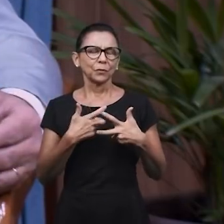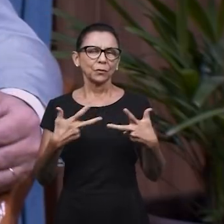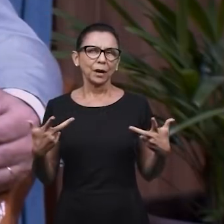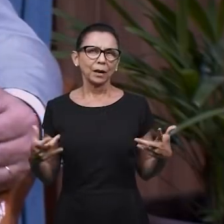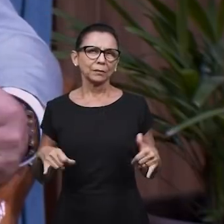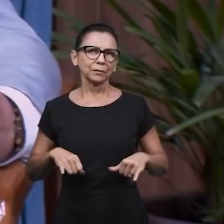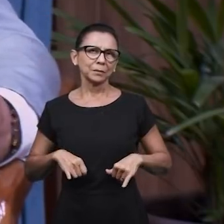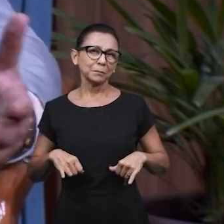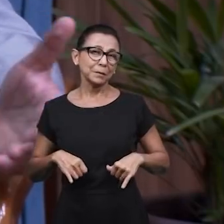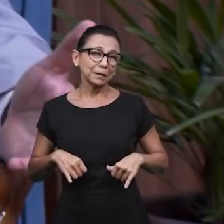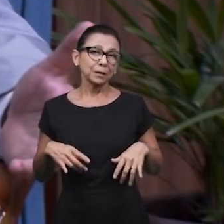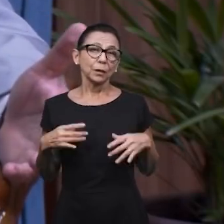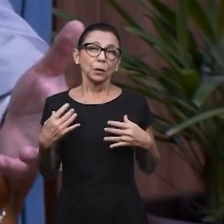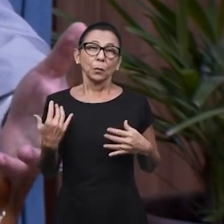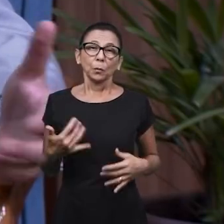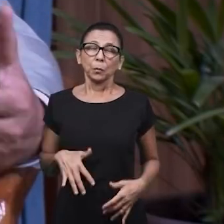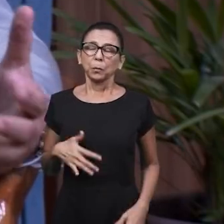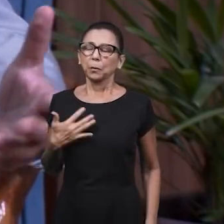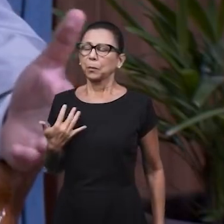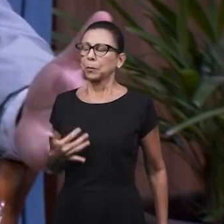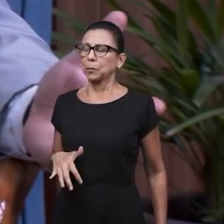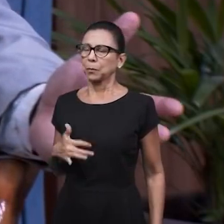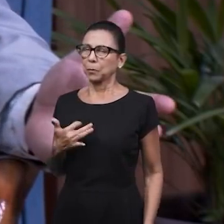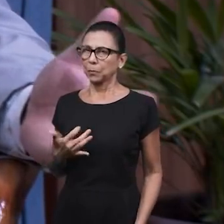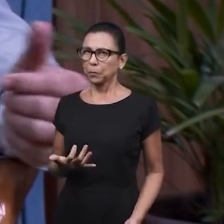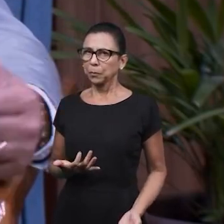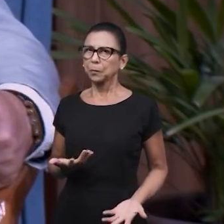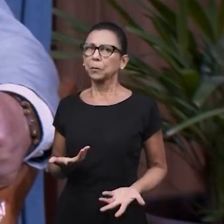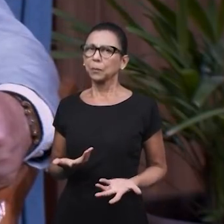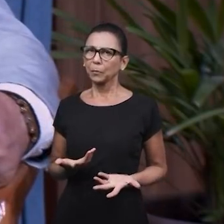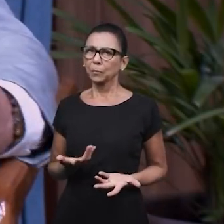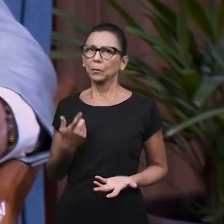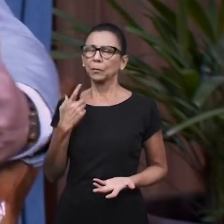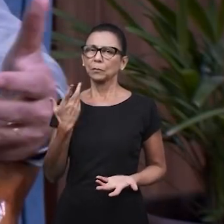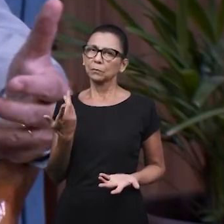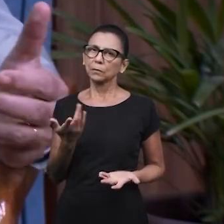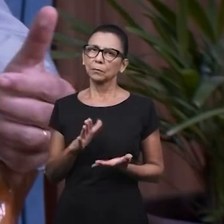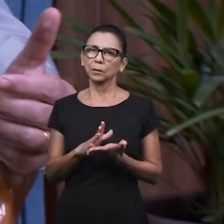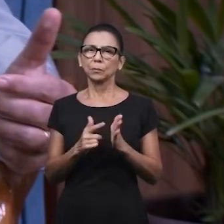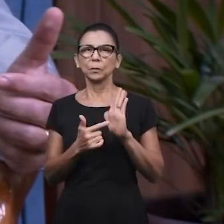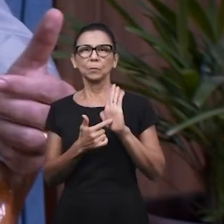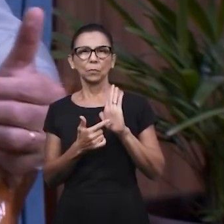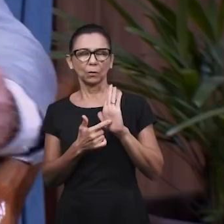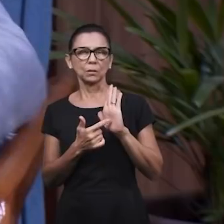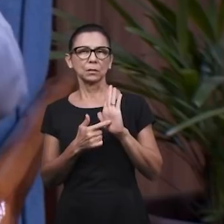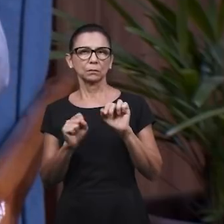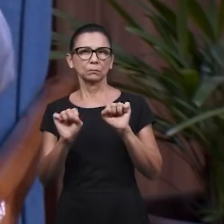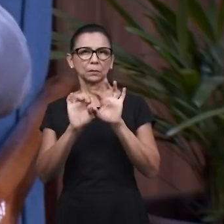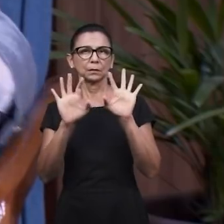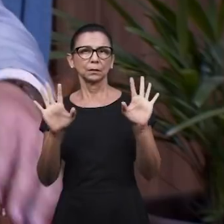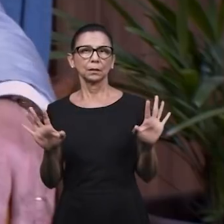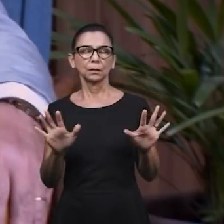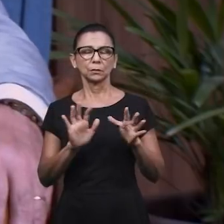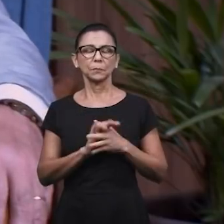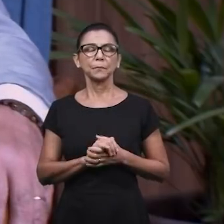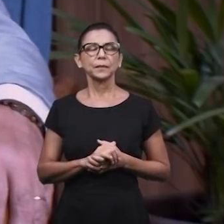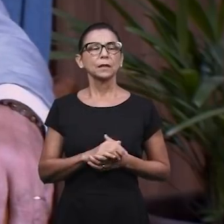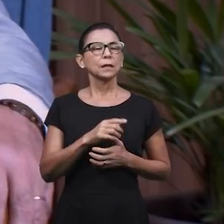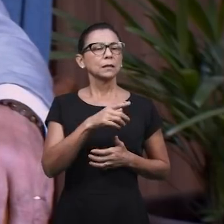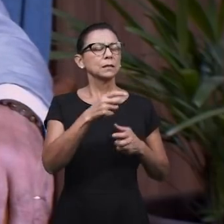enfim, inclusive de dores. E isso ficou claro em alguns momentos ali registrados na Bíblia. Eu queria que você falasse um pouquinho sobre